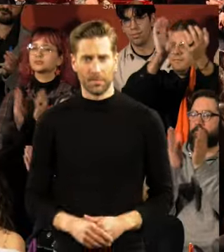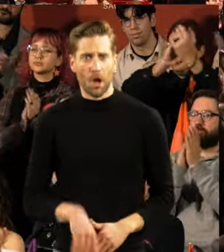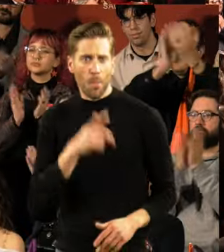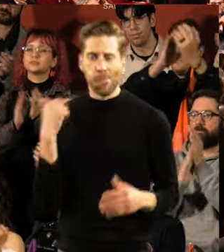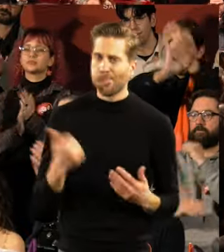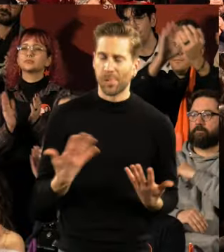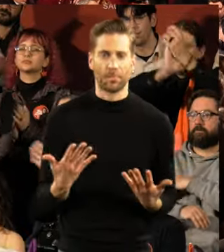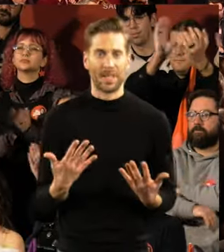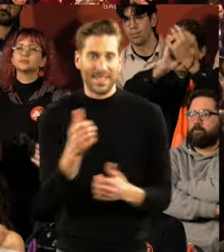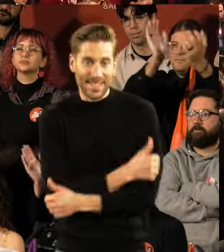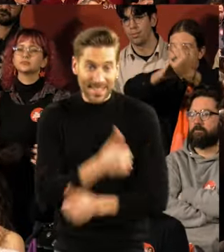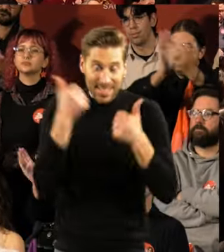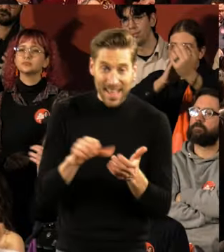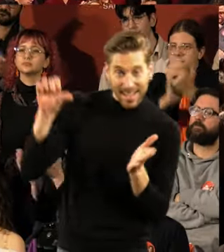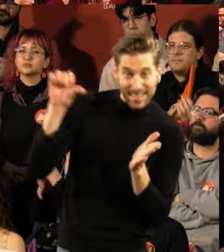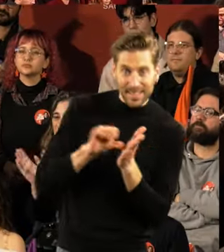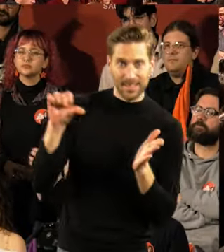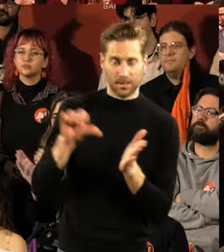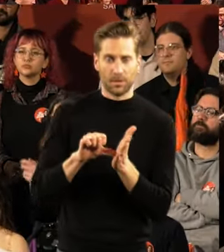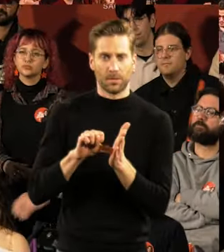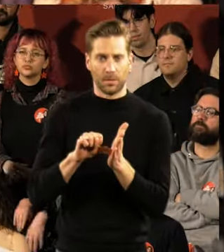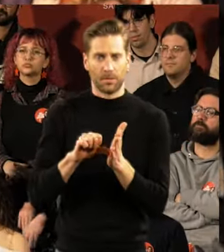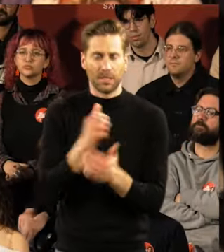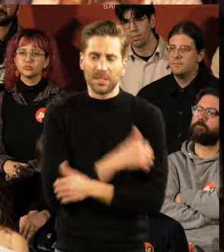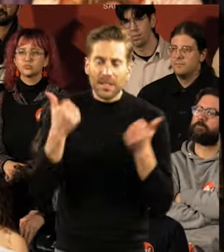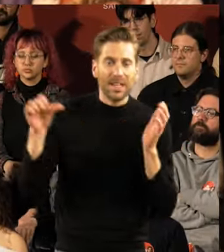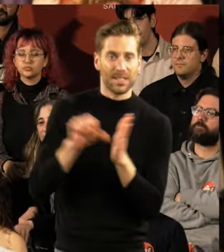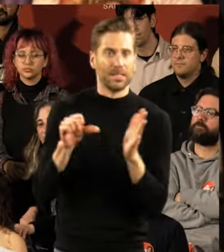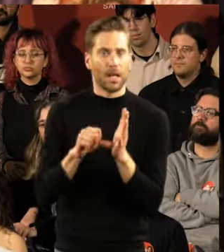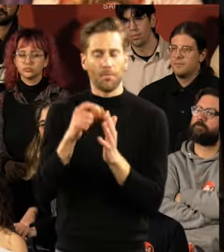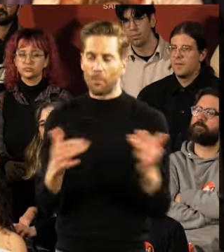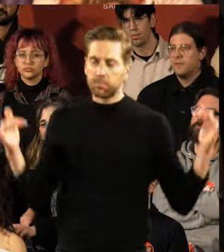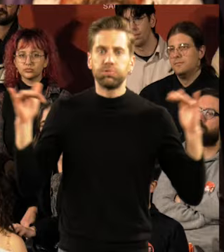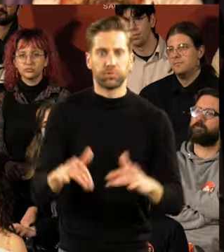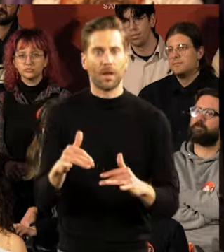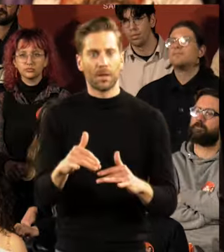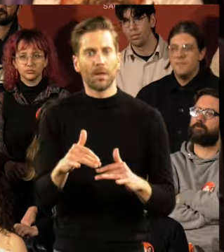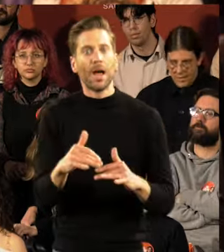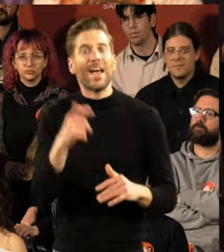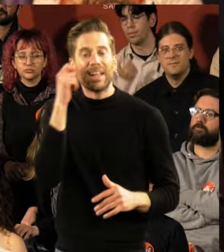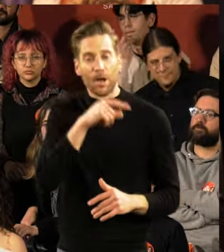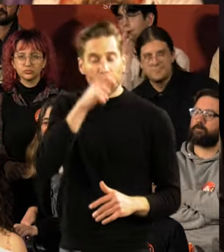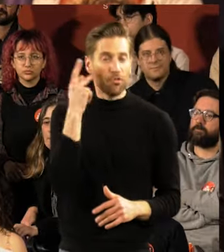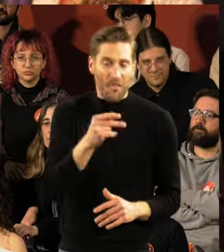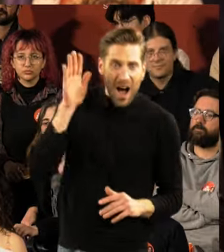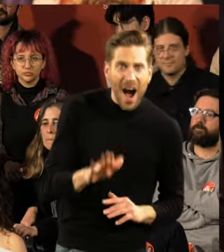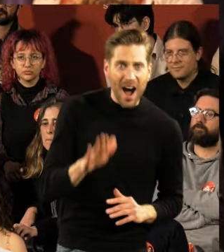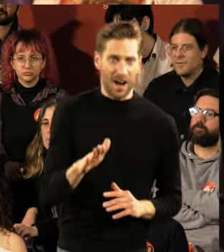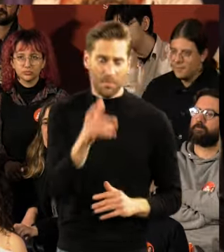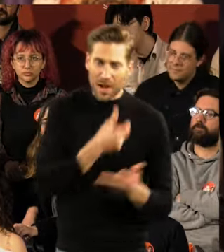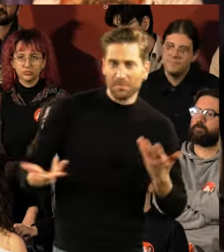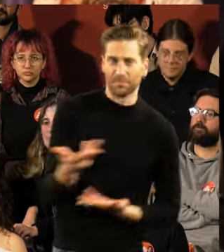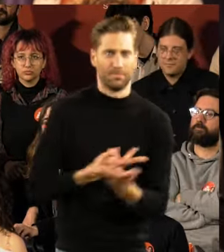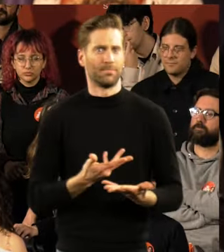Os centros das cidades têm que ser ocupados por quem vive na cidade. Têm de ser